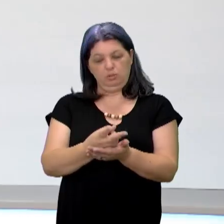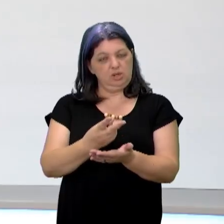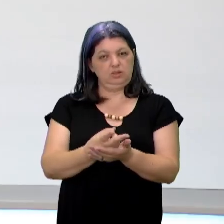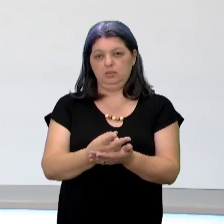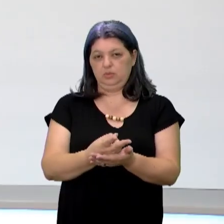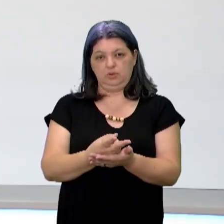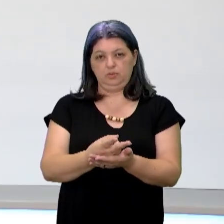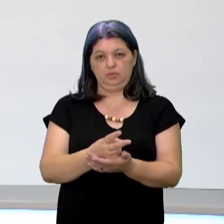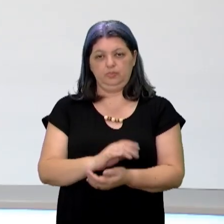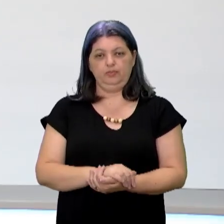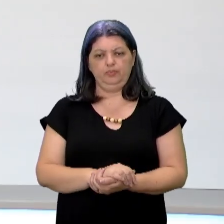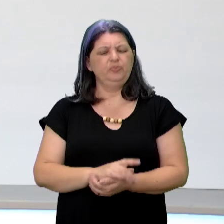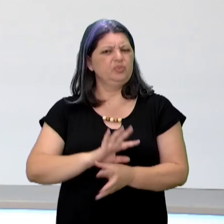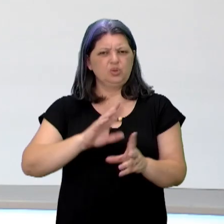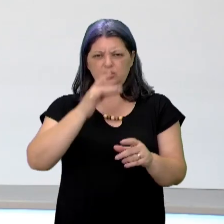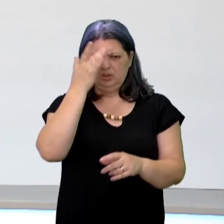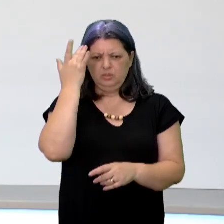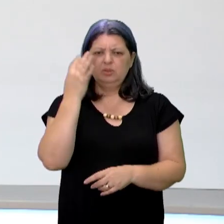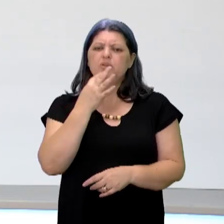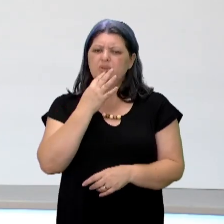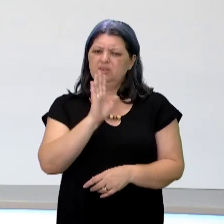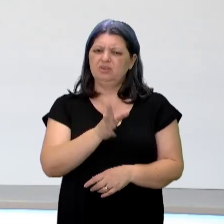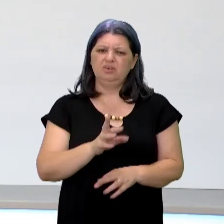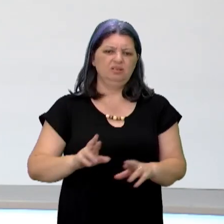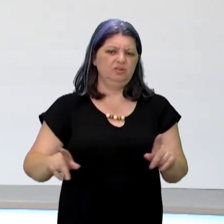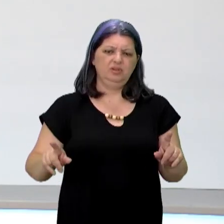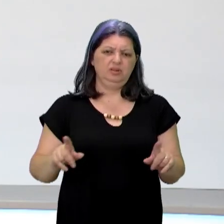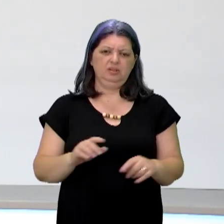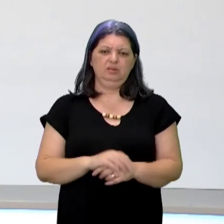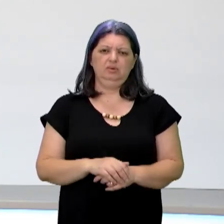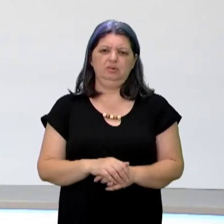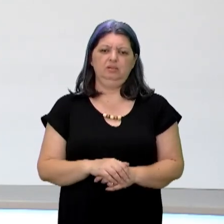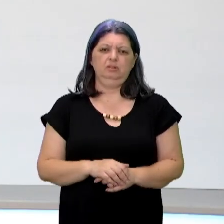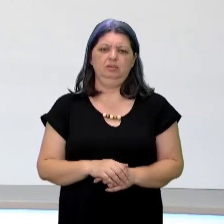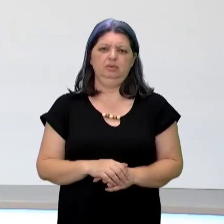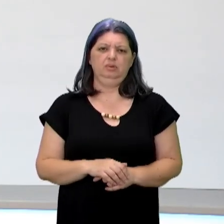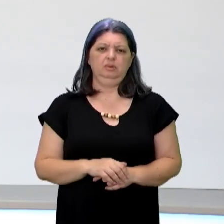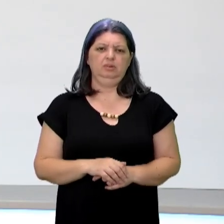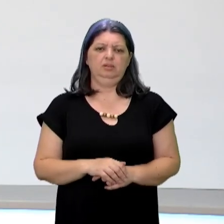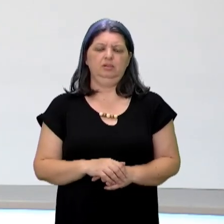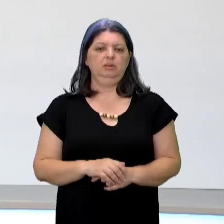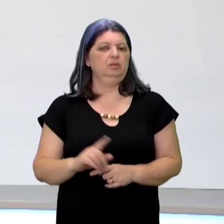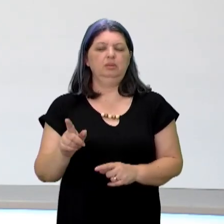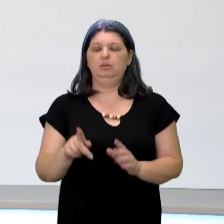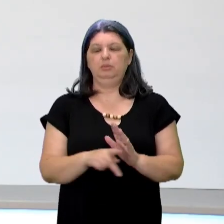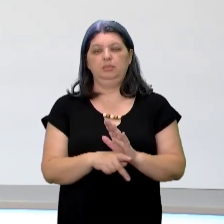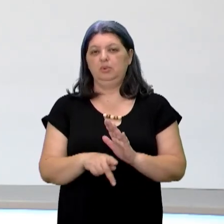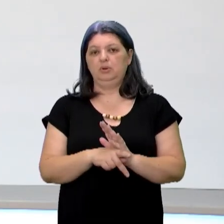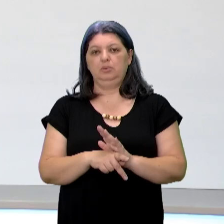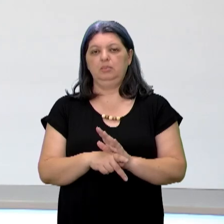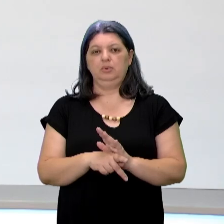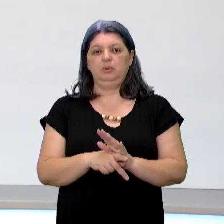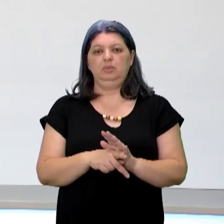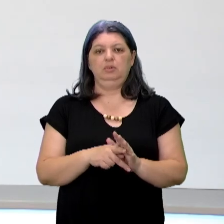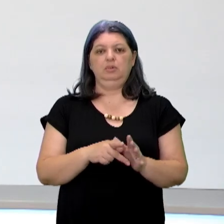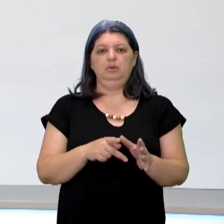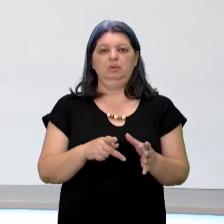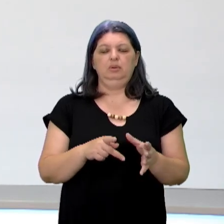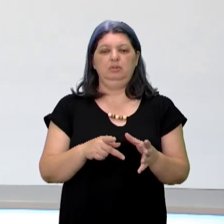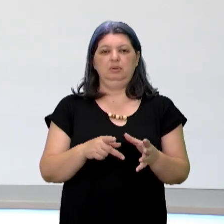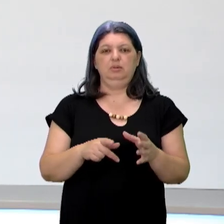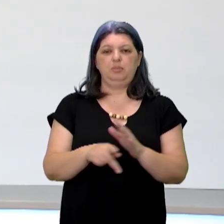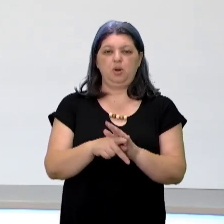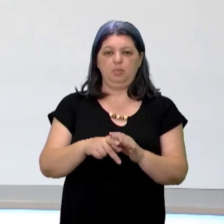Leite, é o mesmo leite. Todo mundo conhece a diferença, não tá falando, né? E não é novidade. Não está falando de por exemplo, não é um leite sintético, não é um leite criado